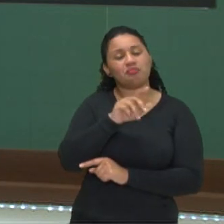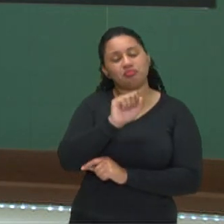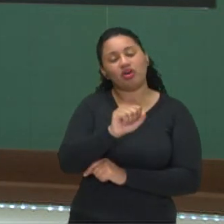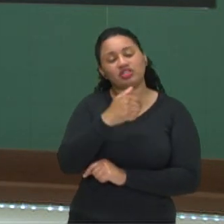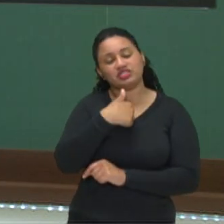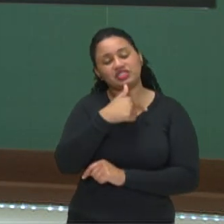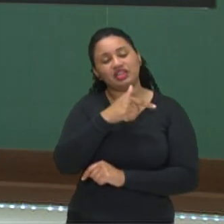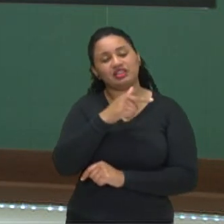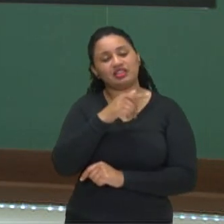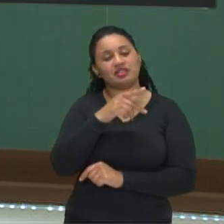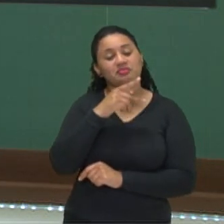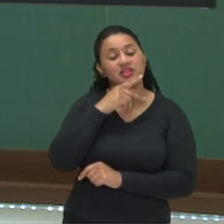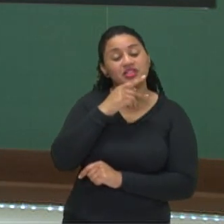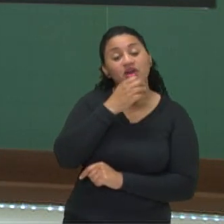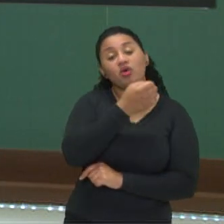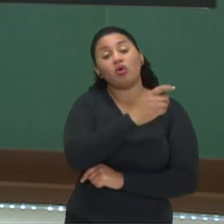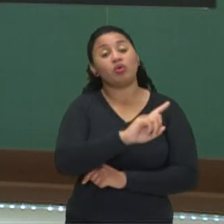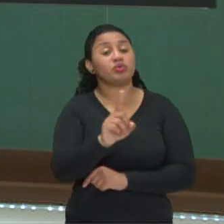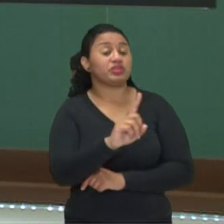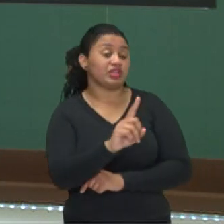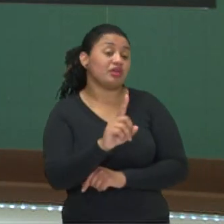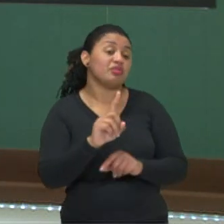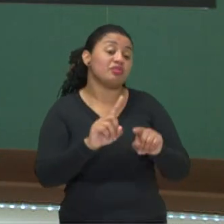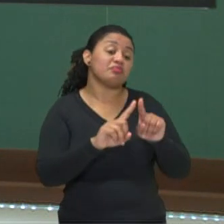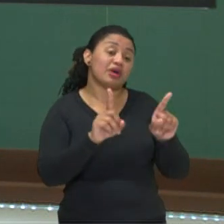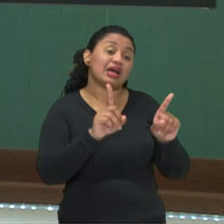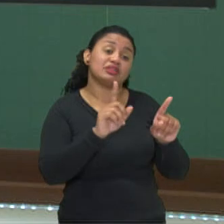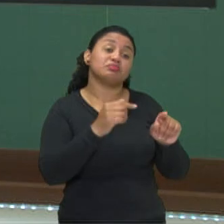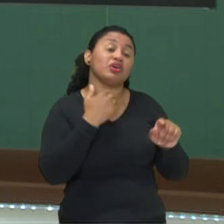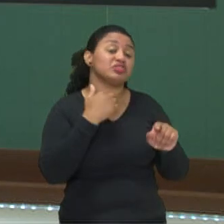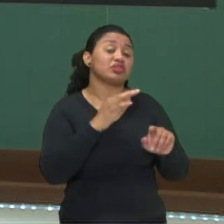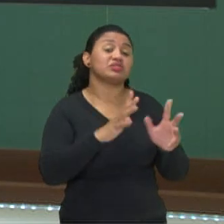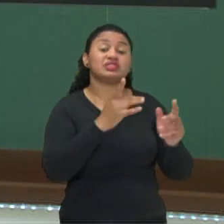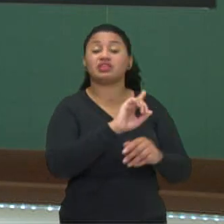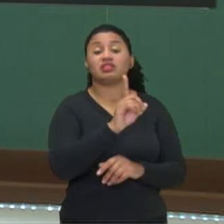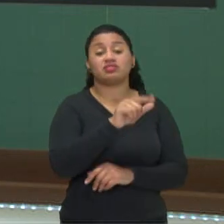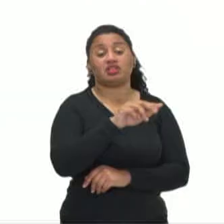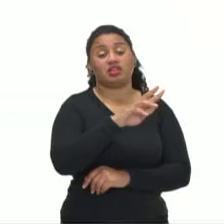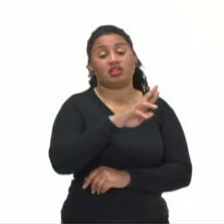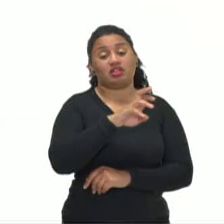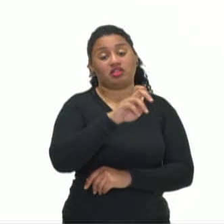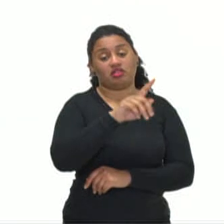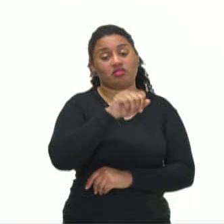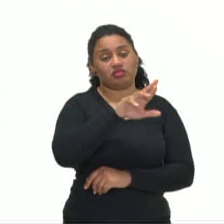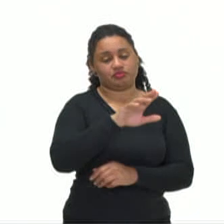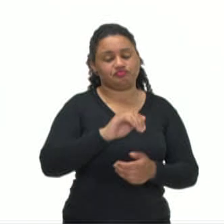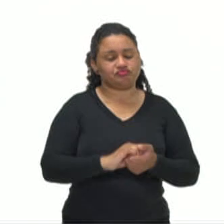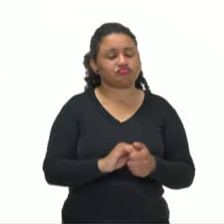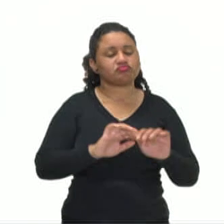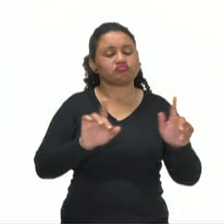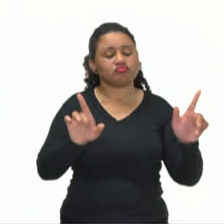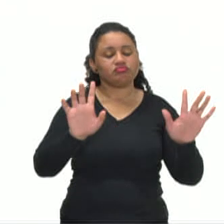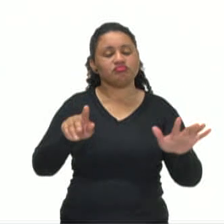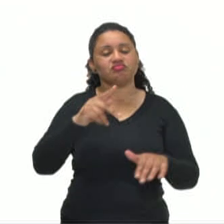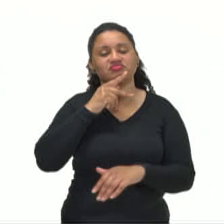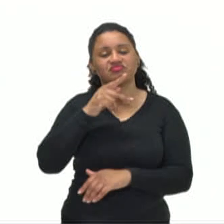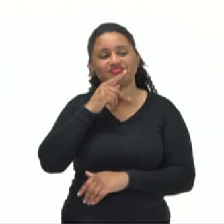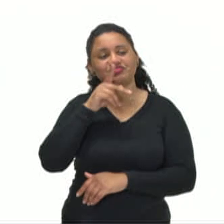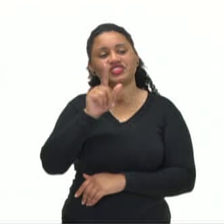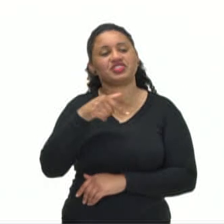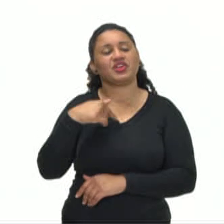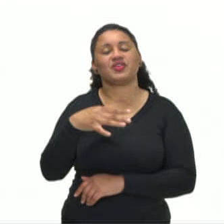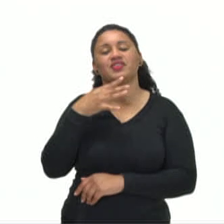ser de Platão, porém eles não vão ser regulares daí. Bem, o Platão a gente já ouviu muito falar a